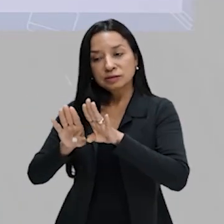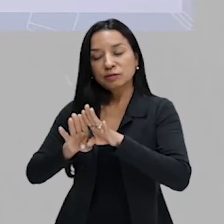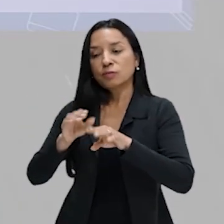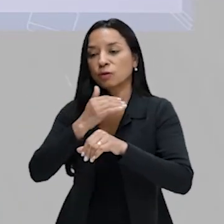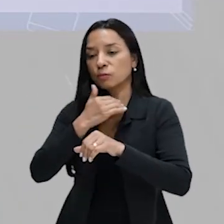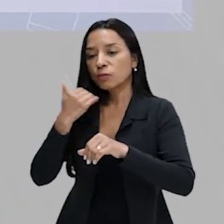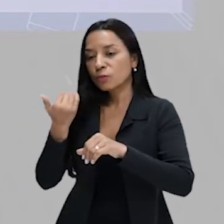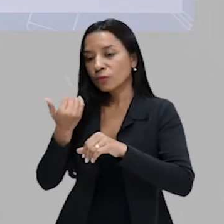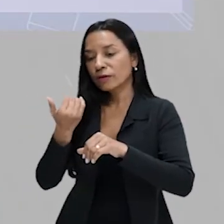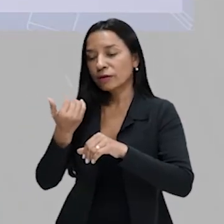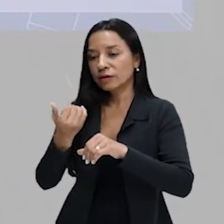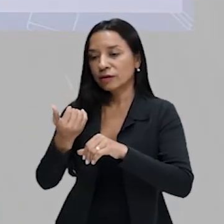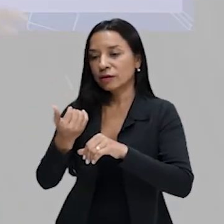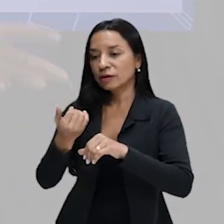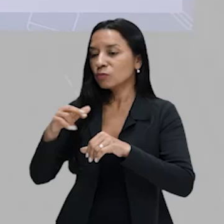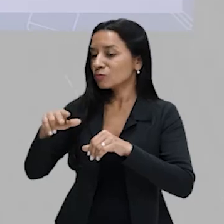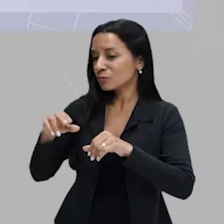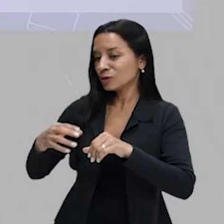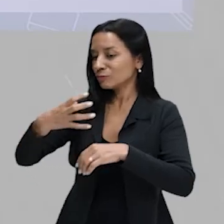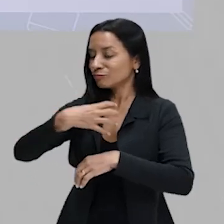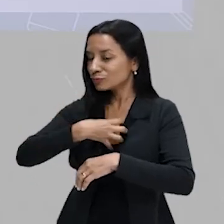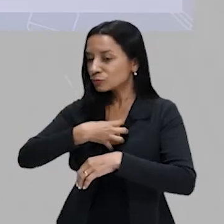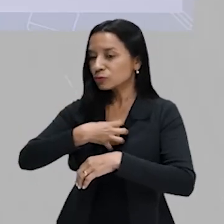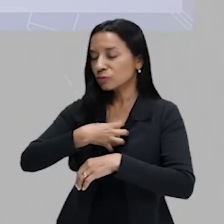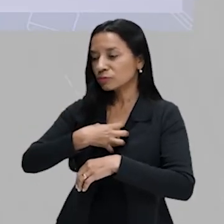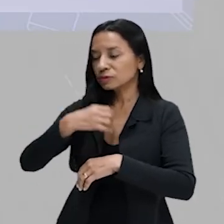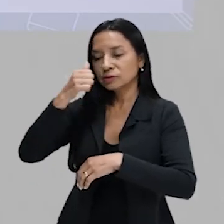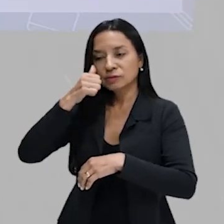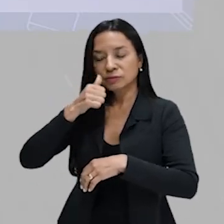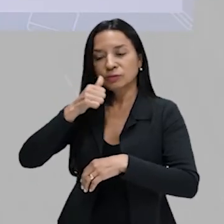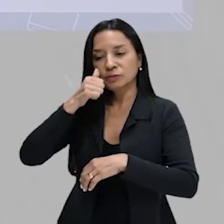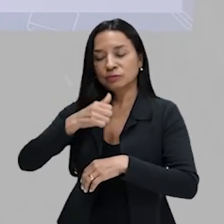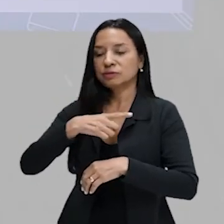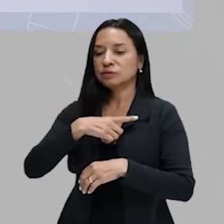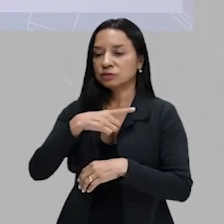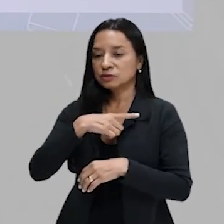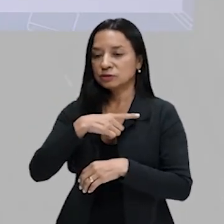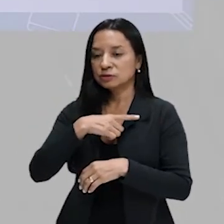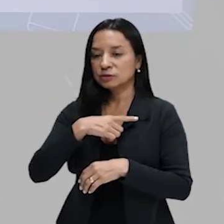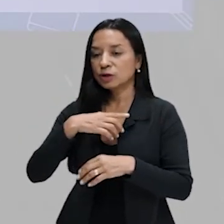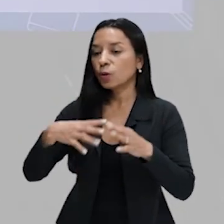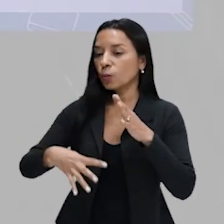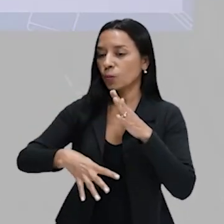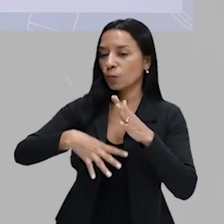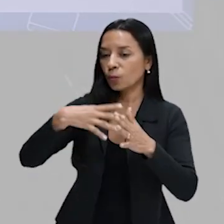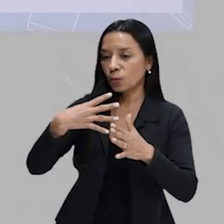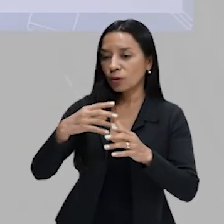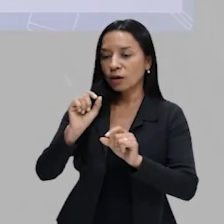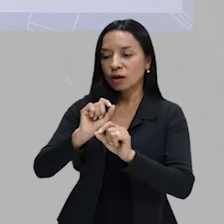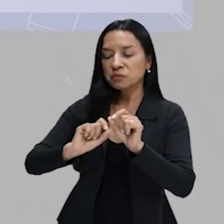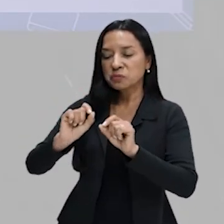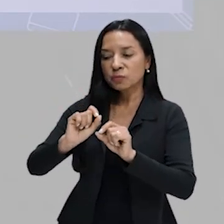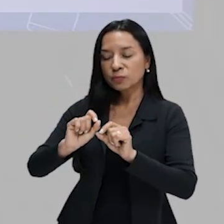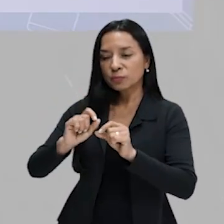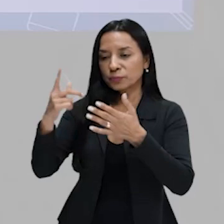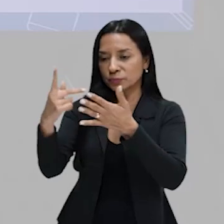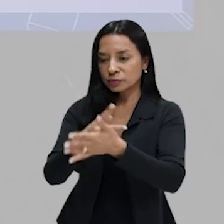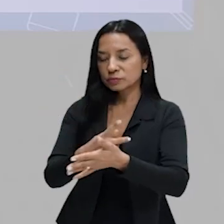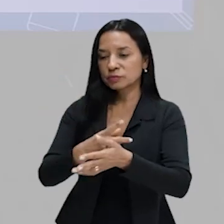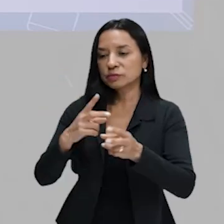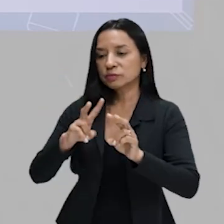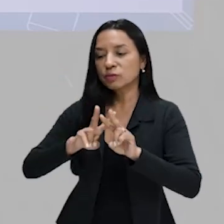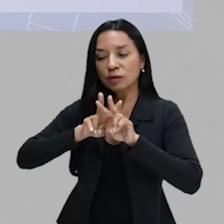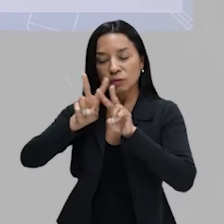sintomas da febre puerperal, o mesmo sintoma que as mulheres tinham. E aí, o quarto fato que foi observado, pessoal,